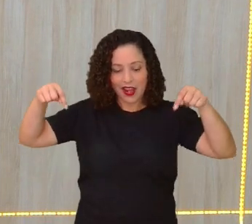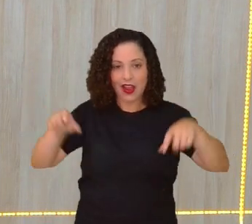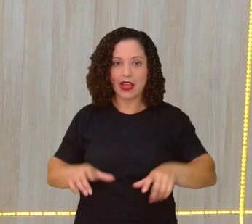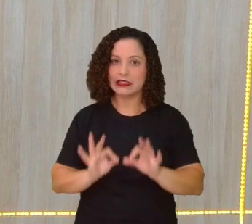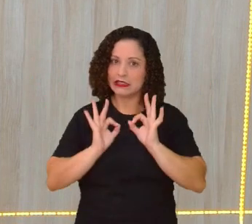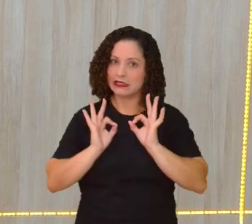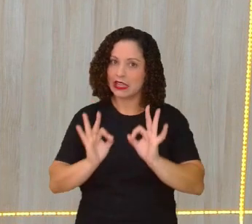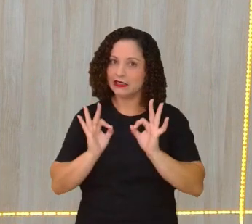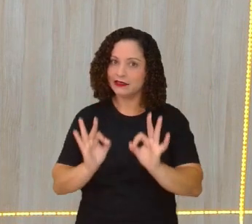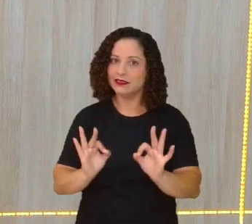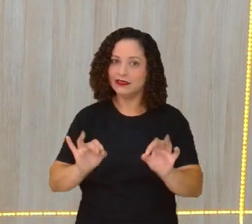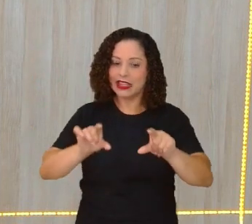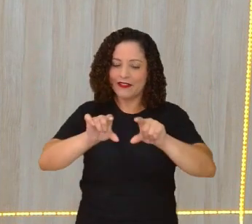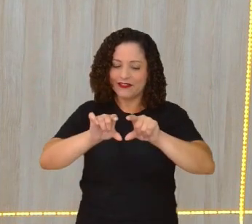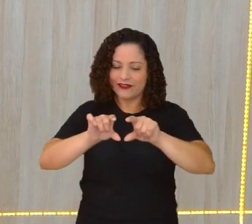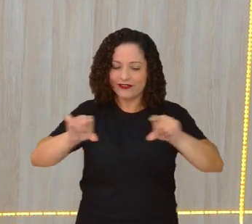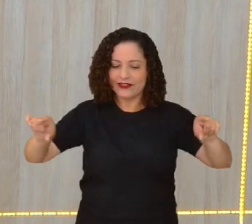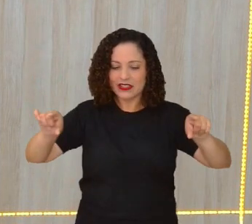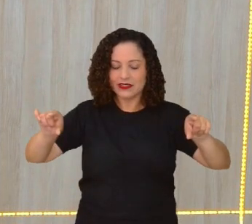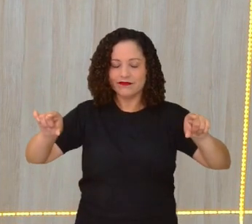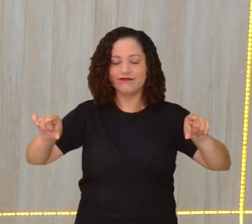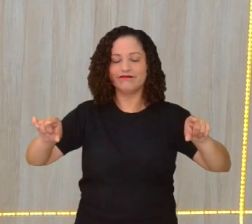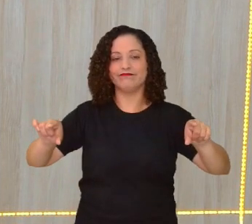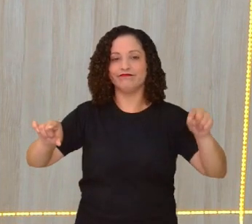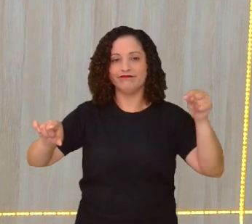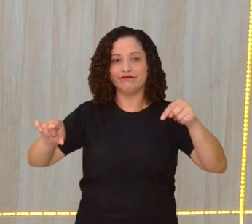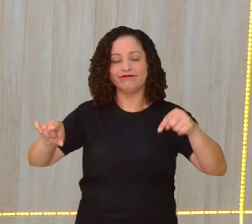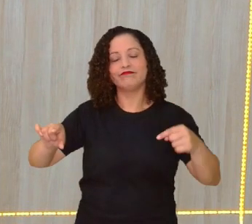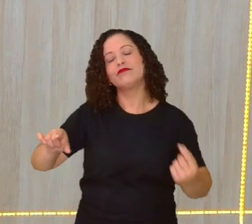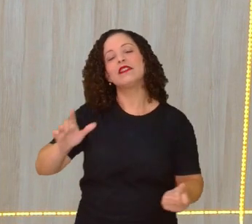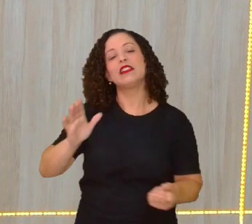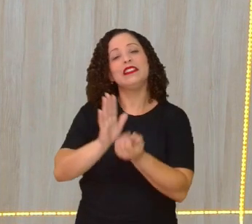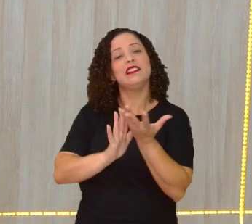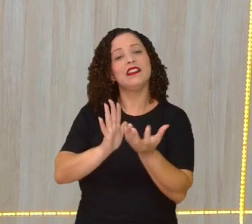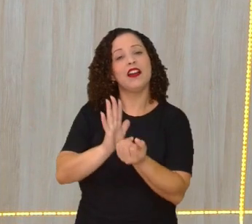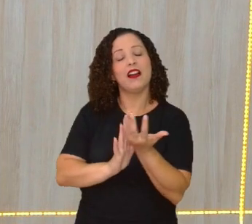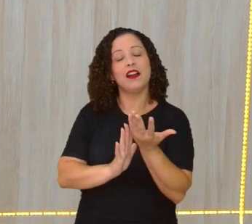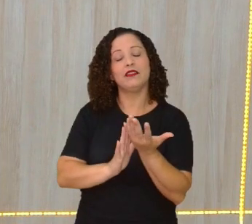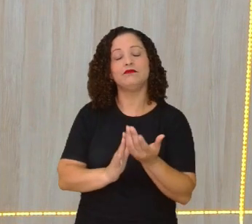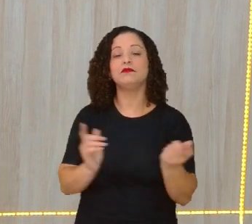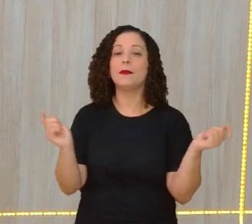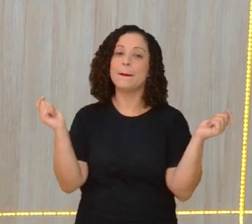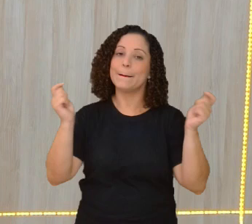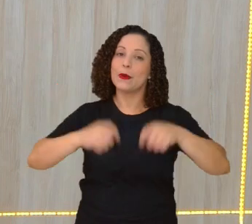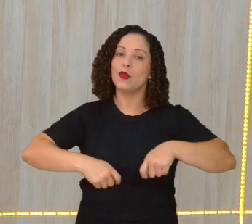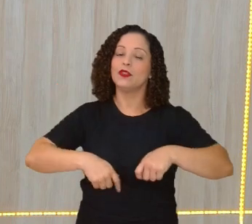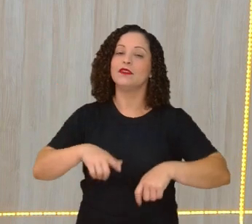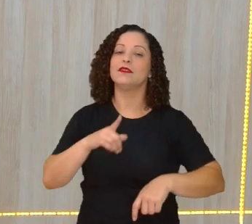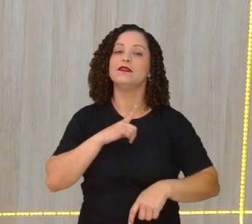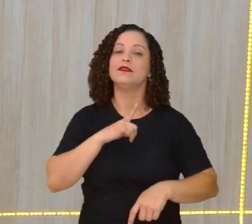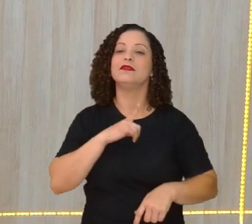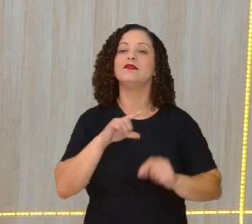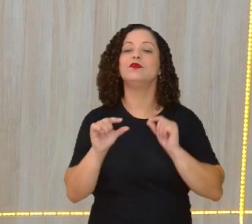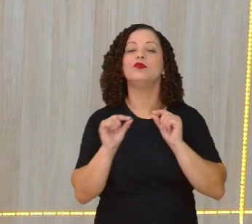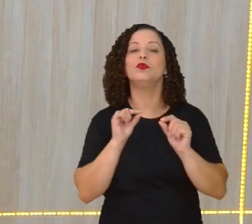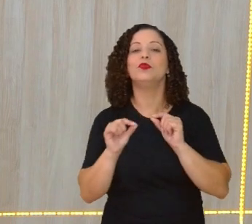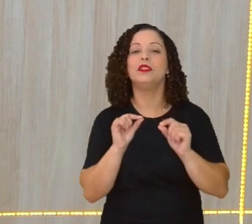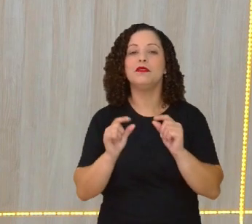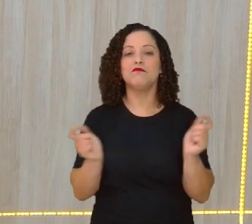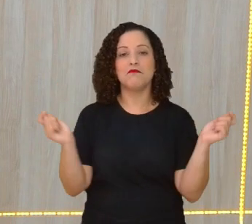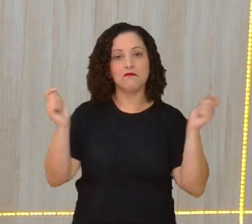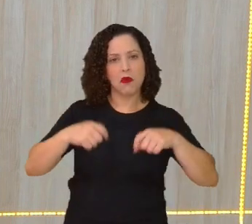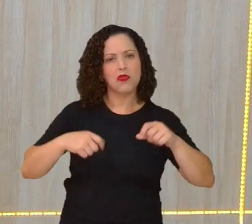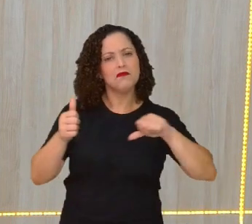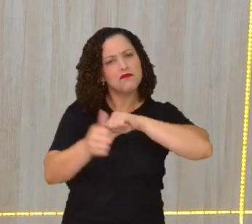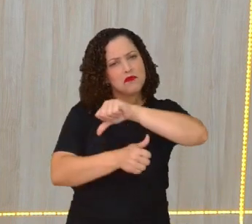na linha ou não, construímos uma oração e às vezes podemos, não é, jogar, deslocar,